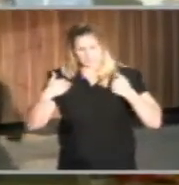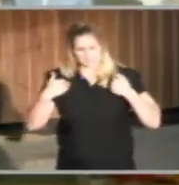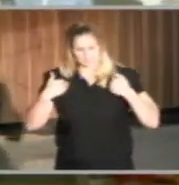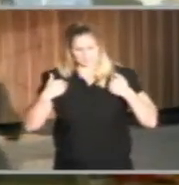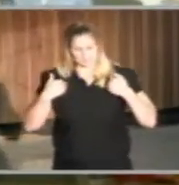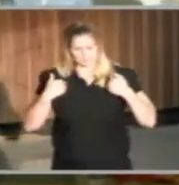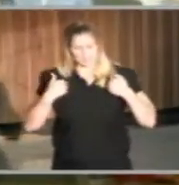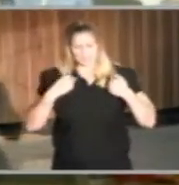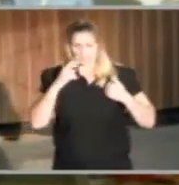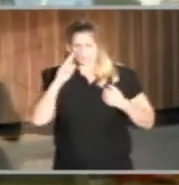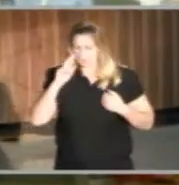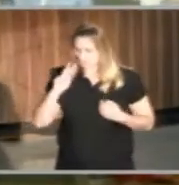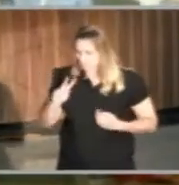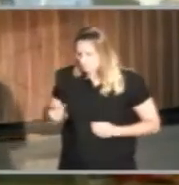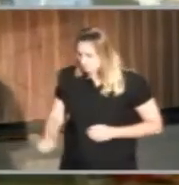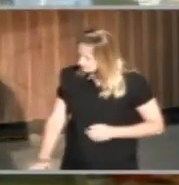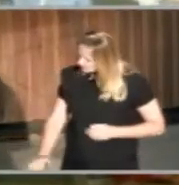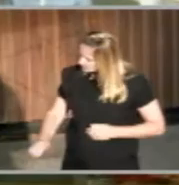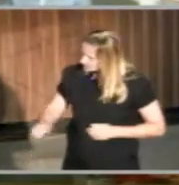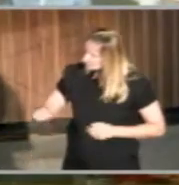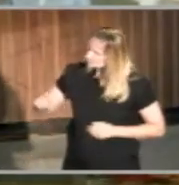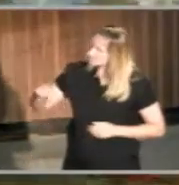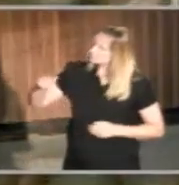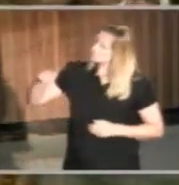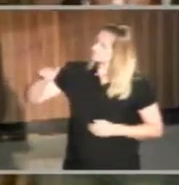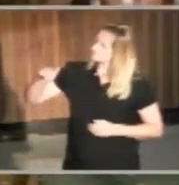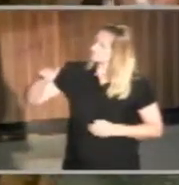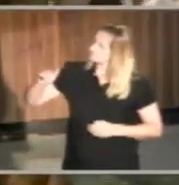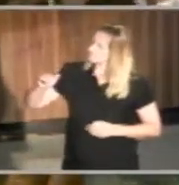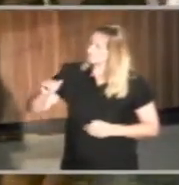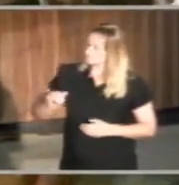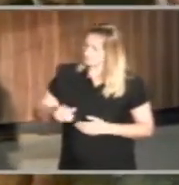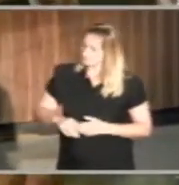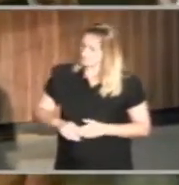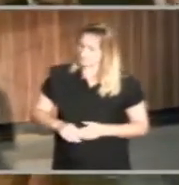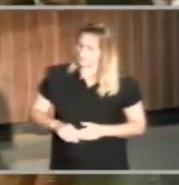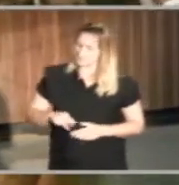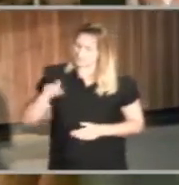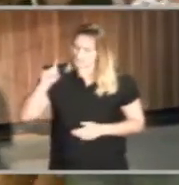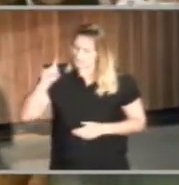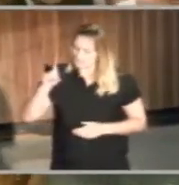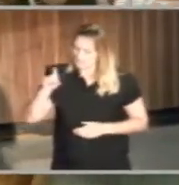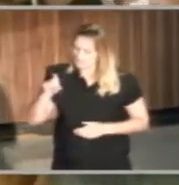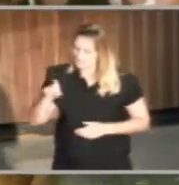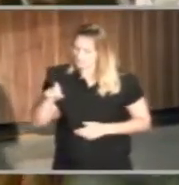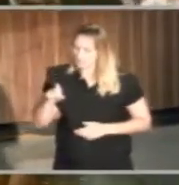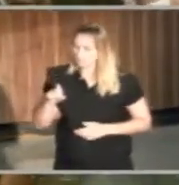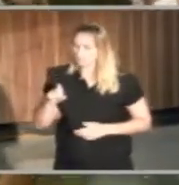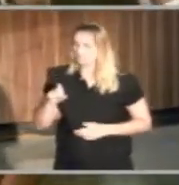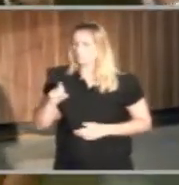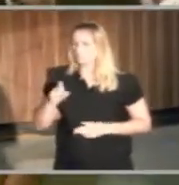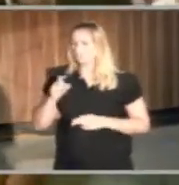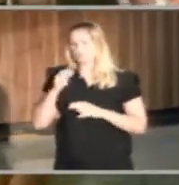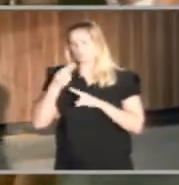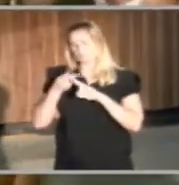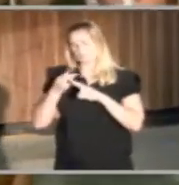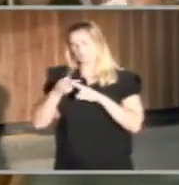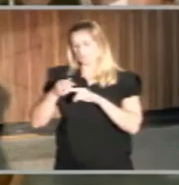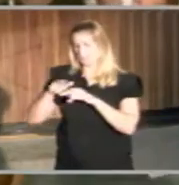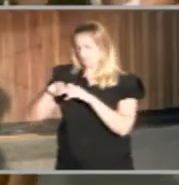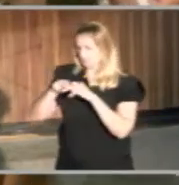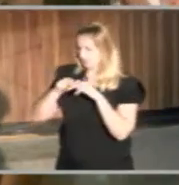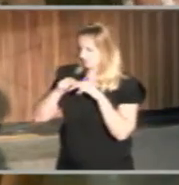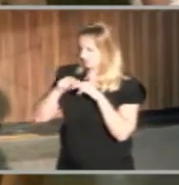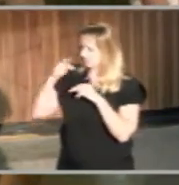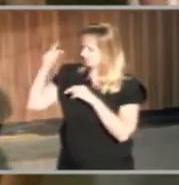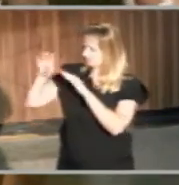dela e colecionem no coração as tuas maravilhas e sejam eles instrumentos da tua bênção. Fica